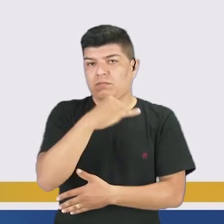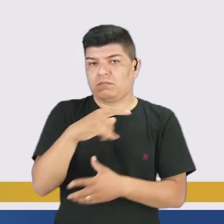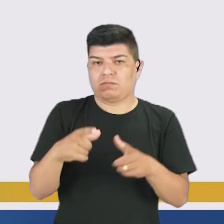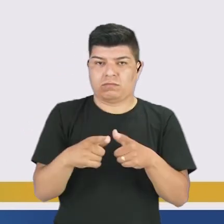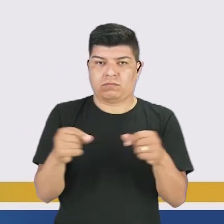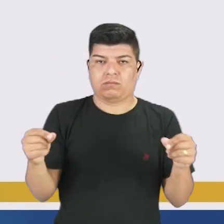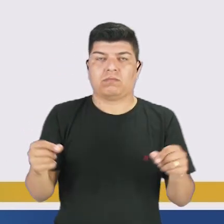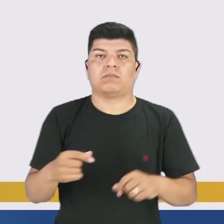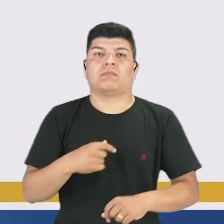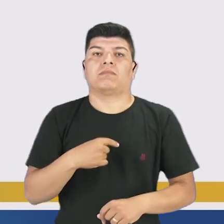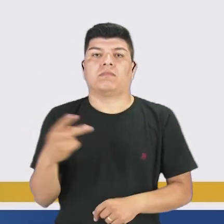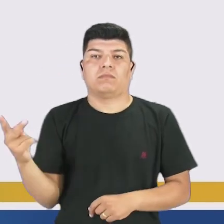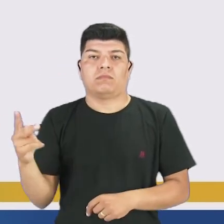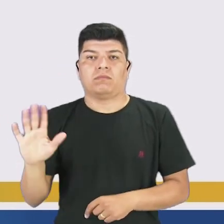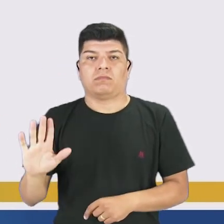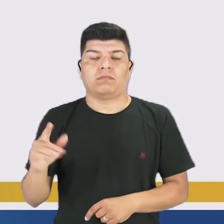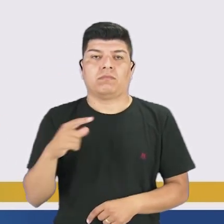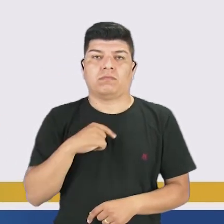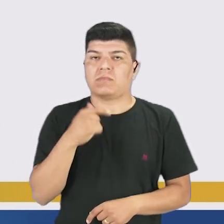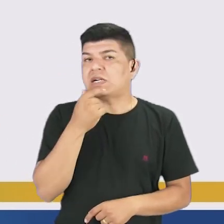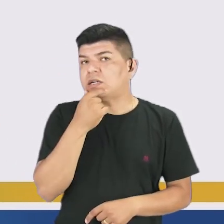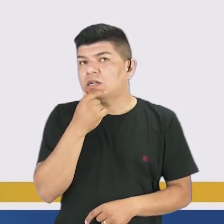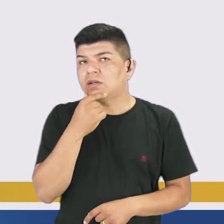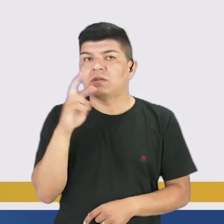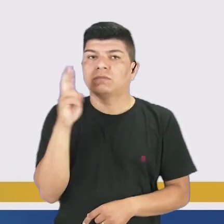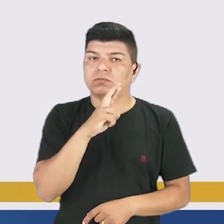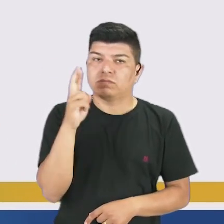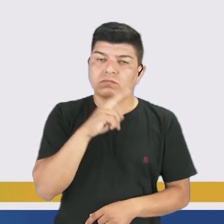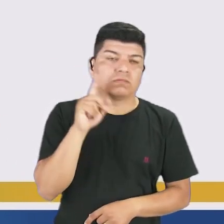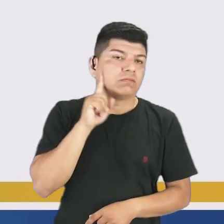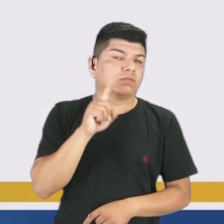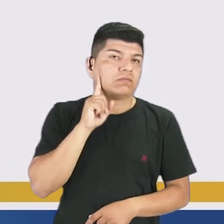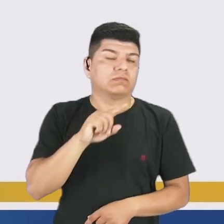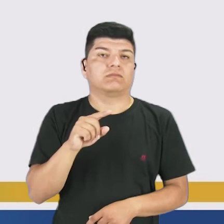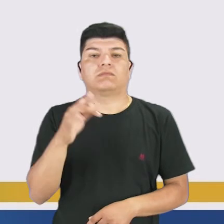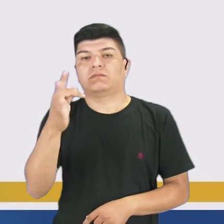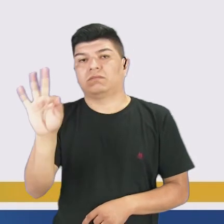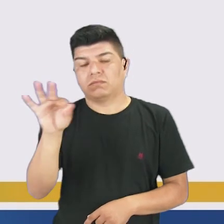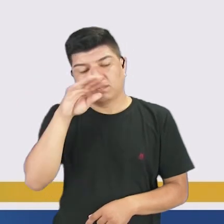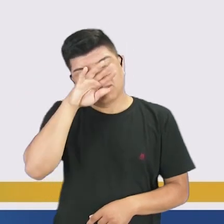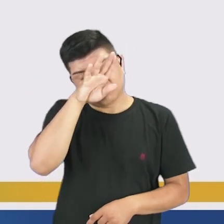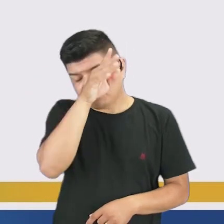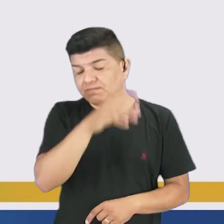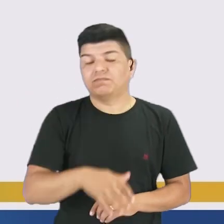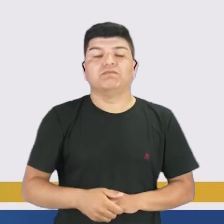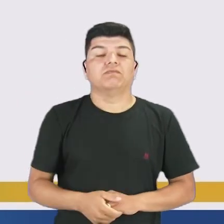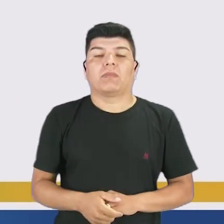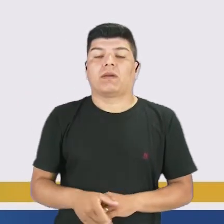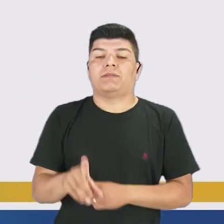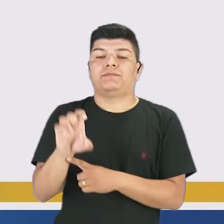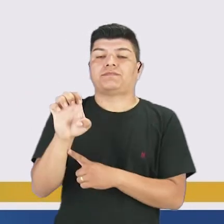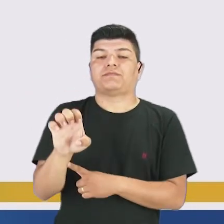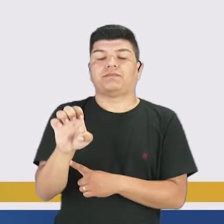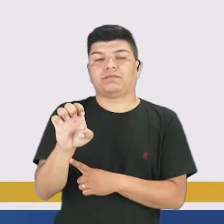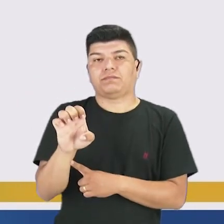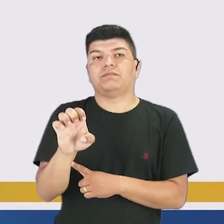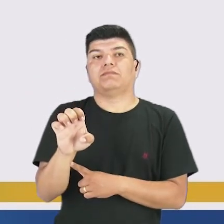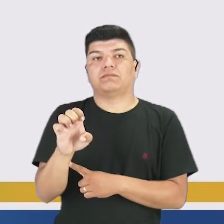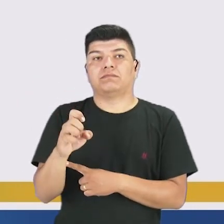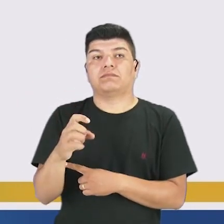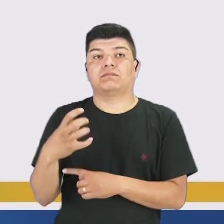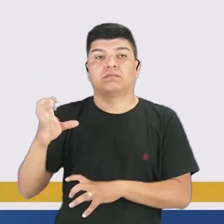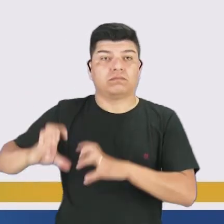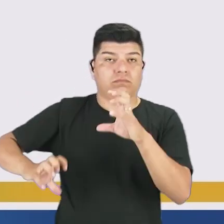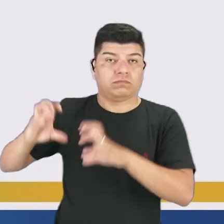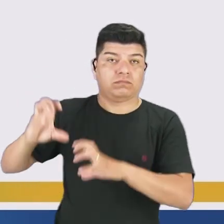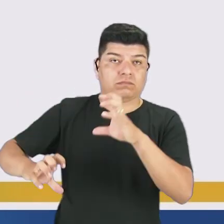Japão. De um lado, a Inglaterra, Rússia, Estados Unidos e França de outro. E letra E, a disputa